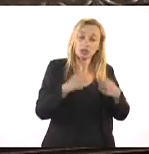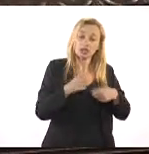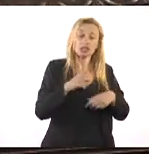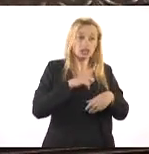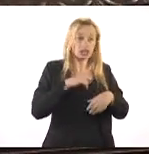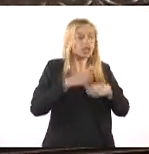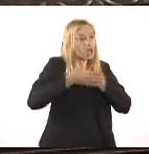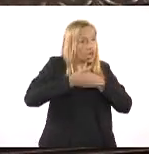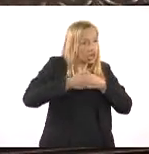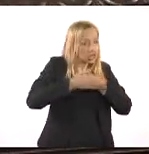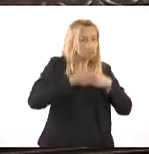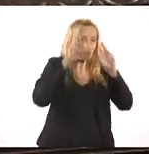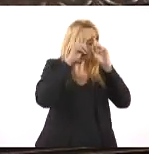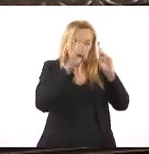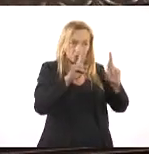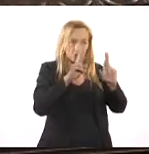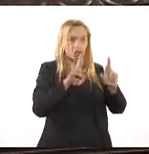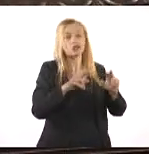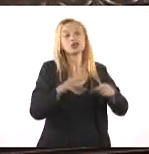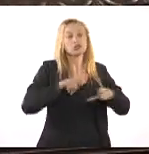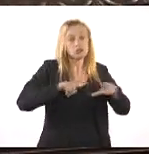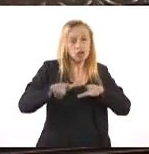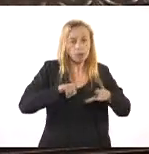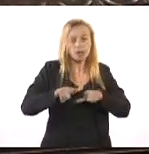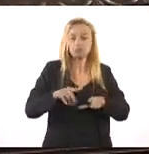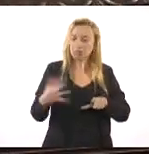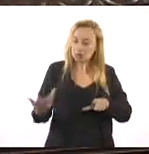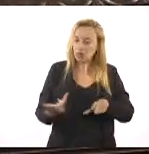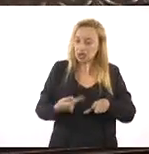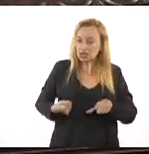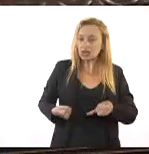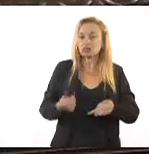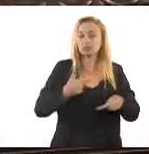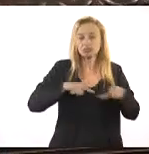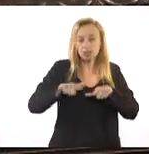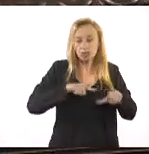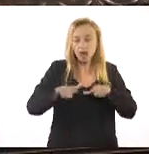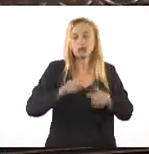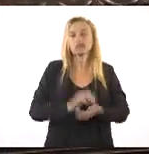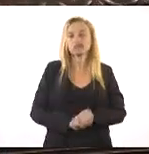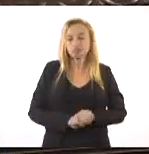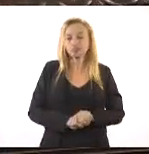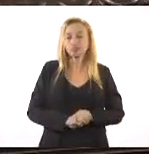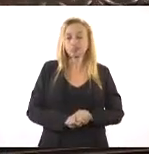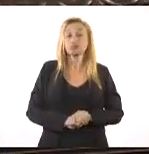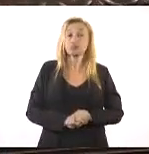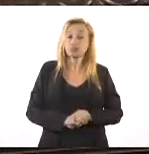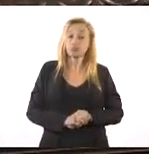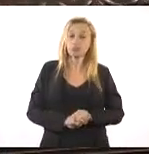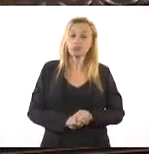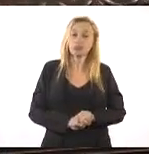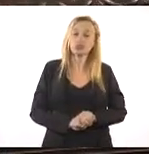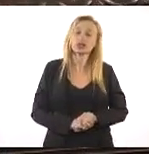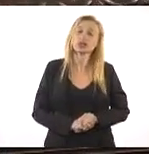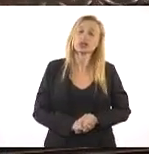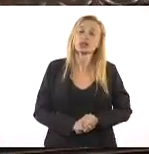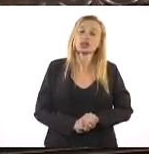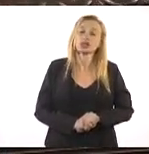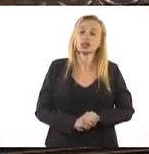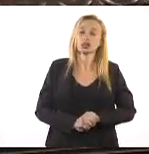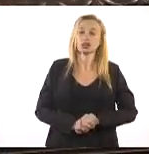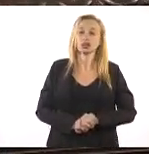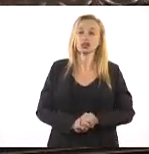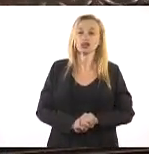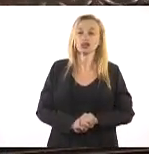respeito, merece um trabalho de contingenciamento, merece um trabalho, talvez até